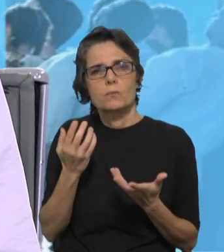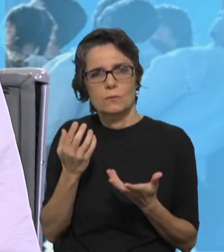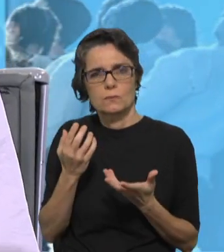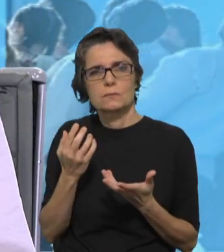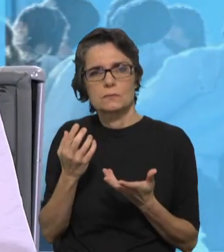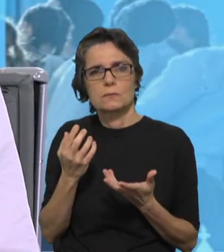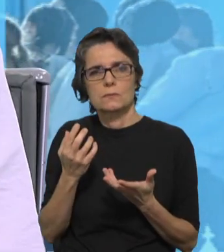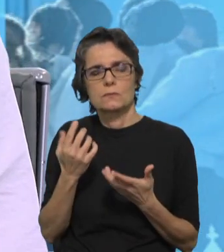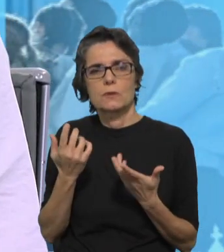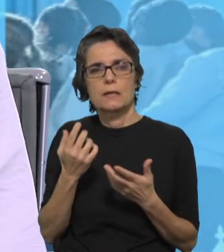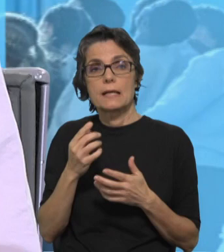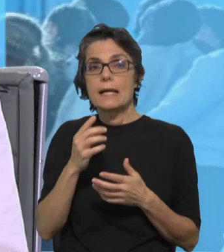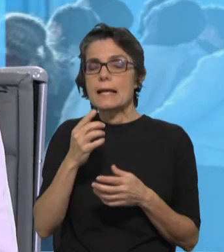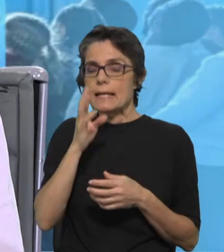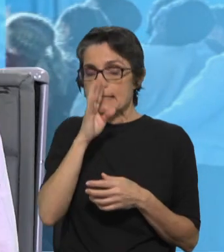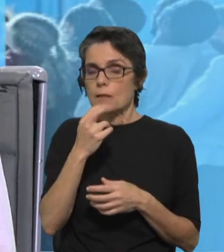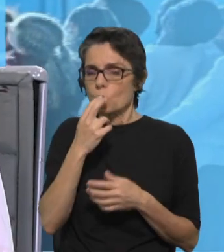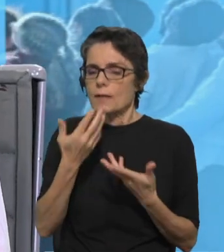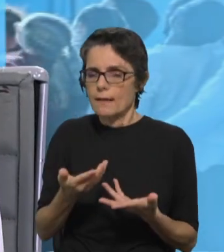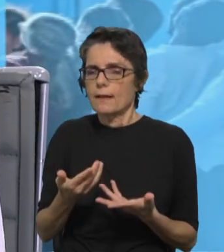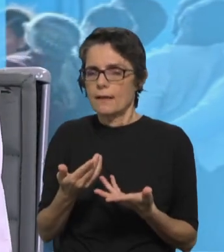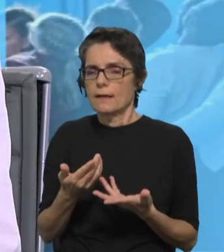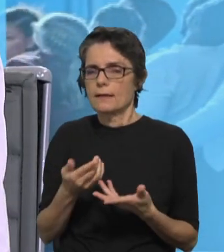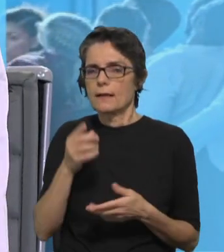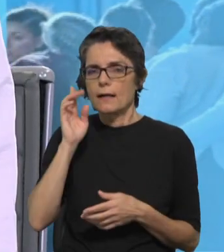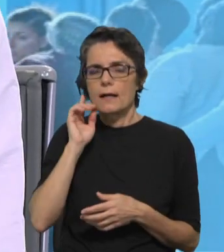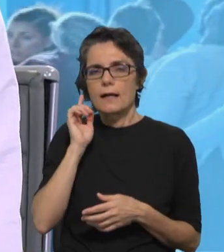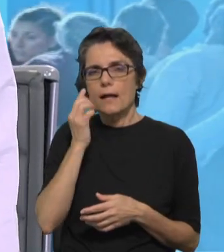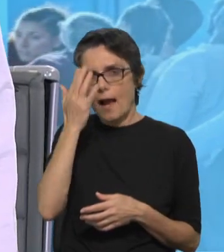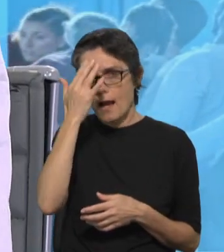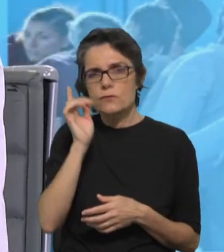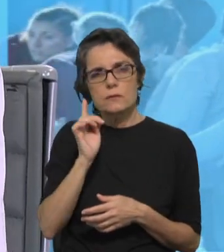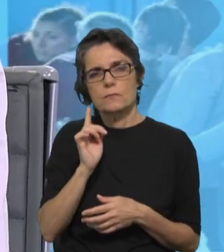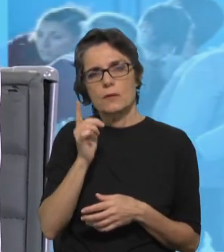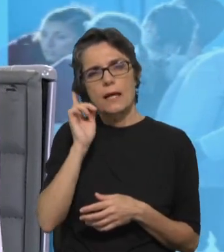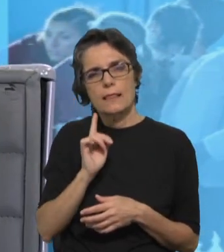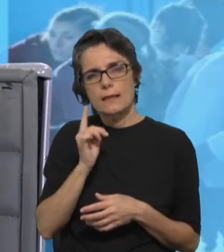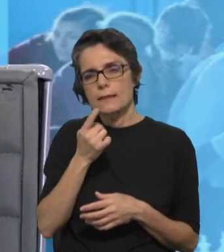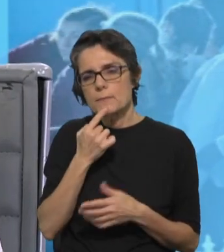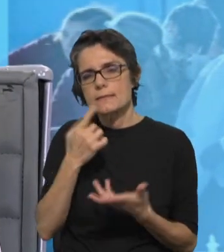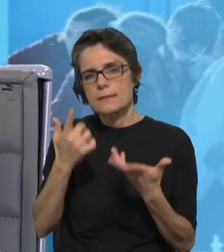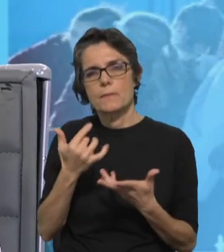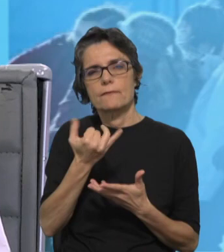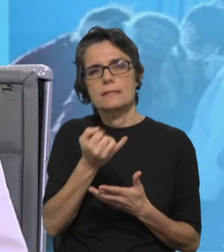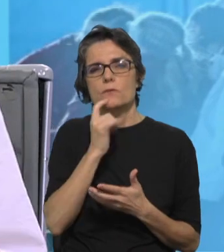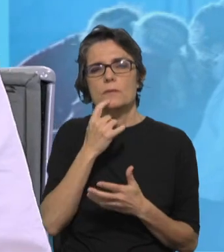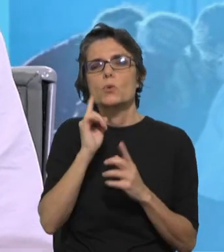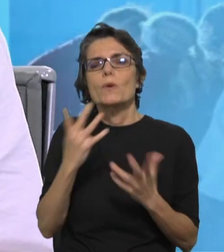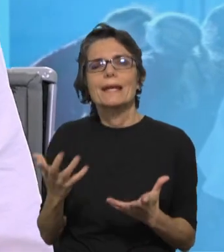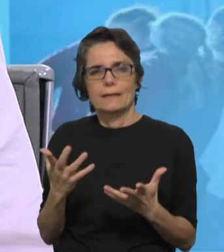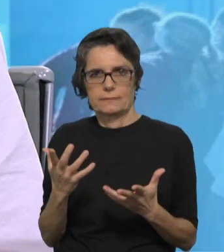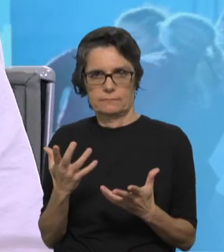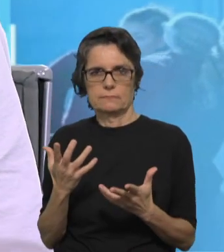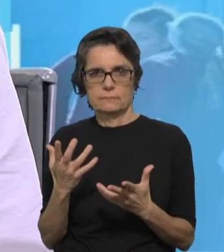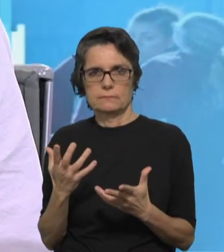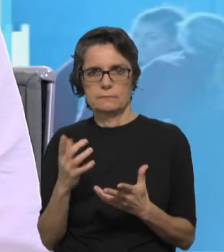algo atentos, curiosos, é de facto fundamental conhecermos esta data, porque o que é que ela simbolizou, os